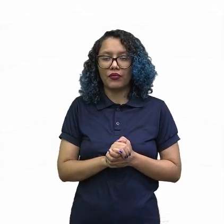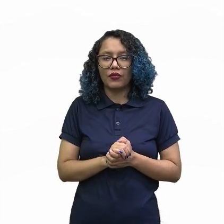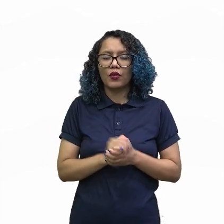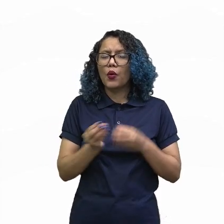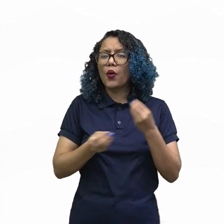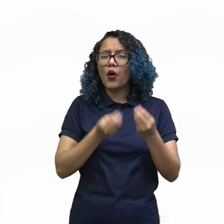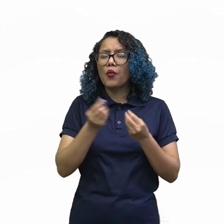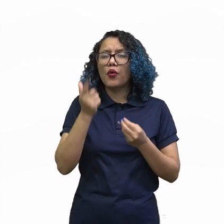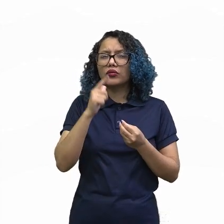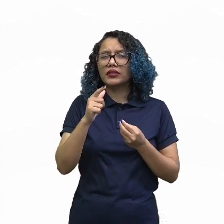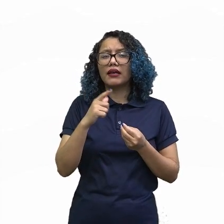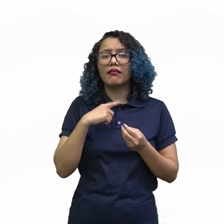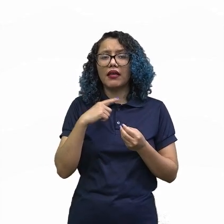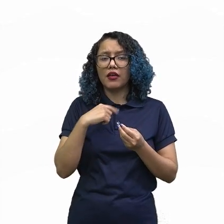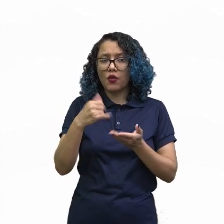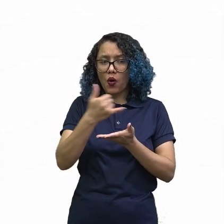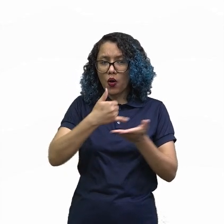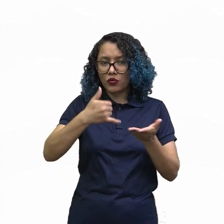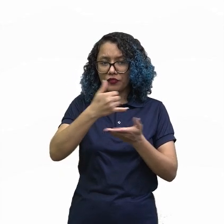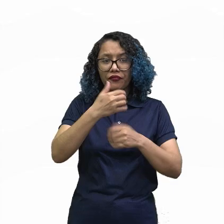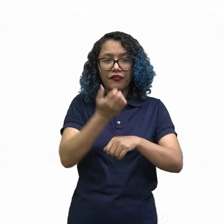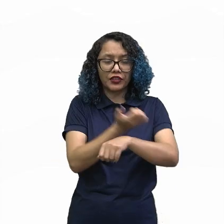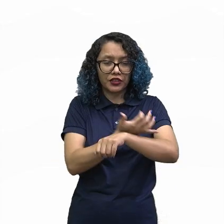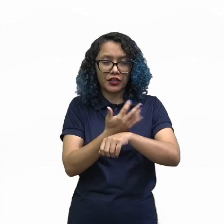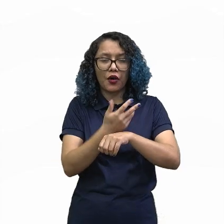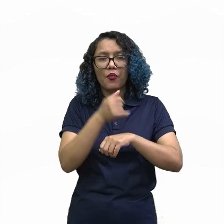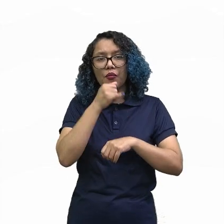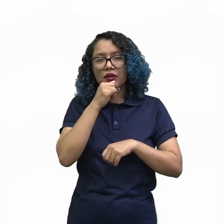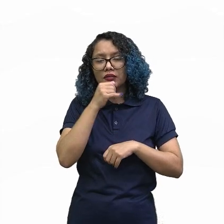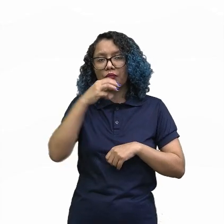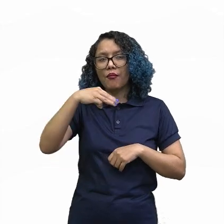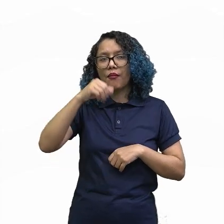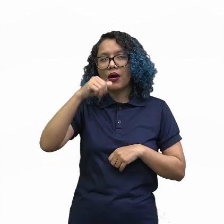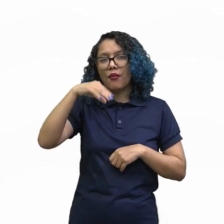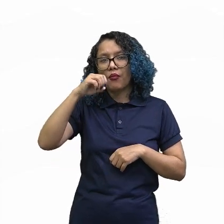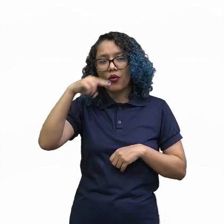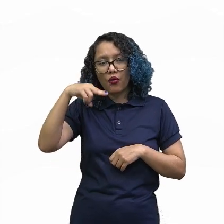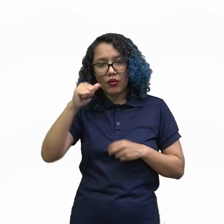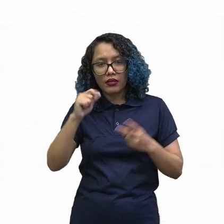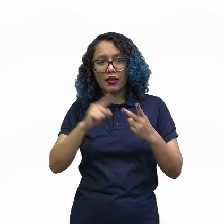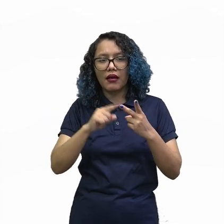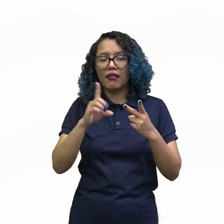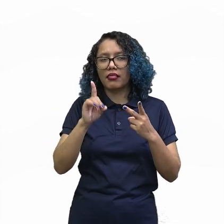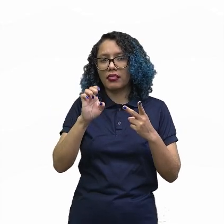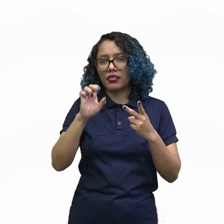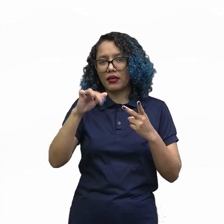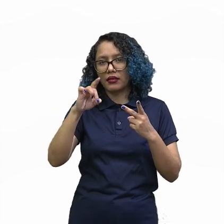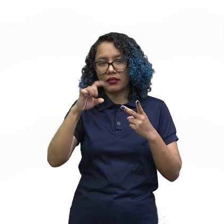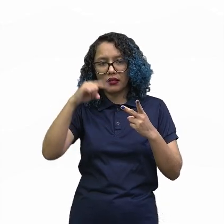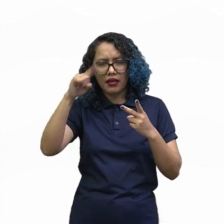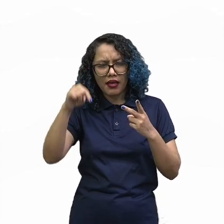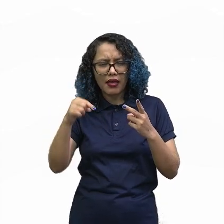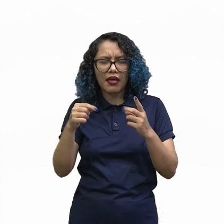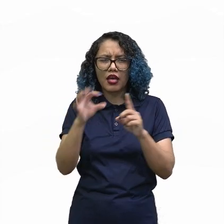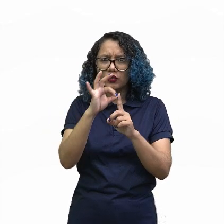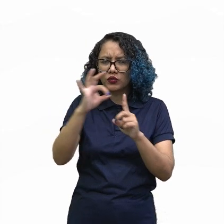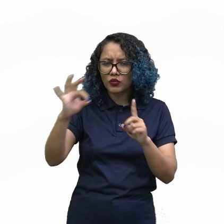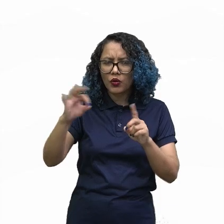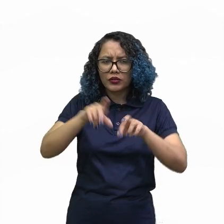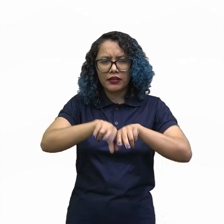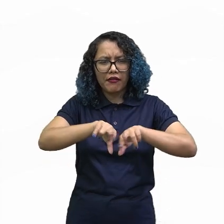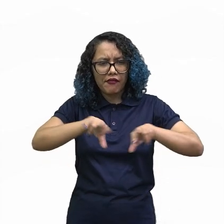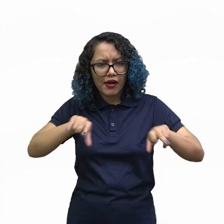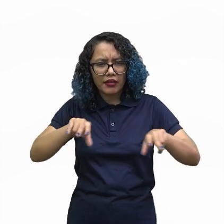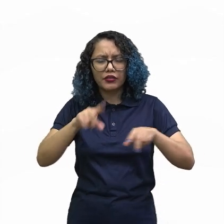vegetais, como a mamona, o dendê, a soja e etc. É um